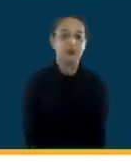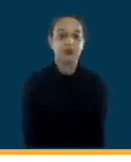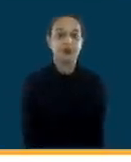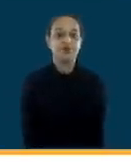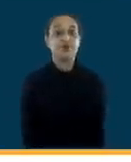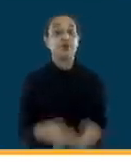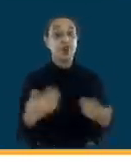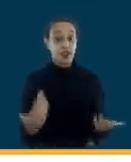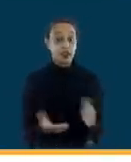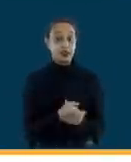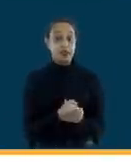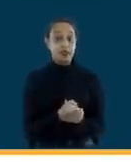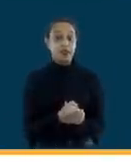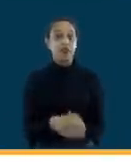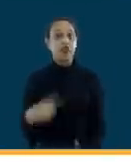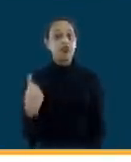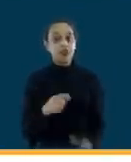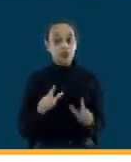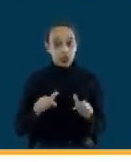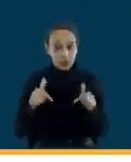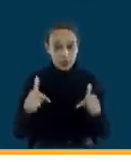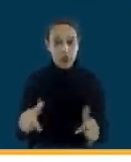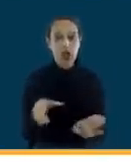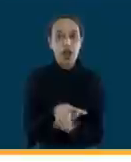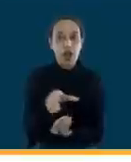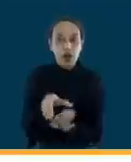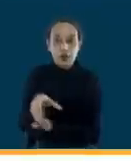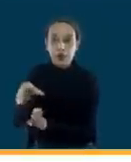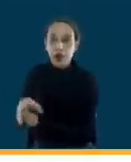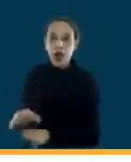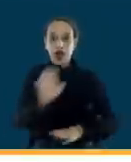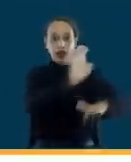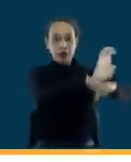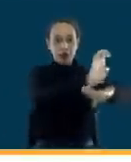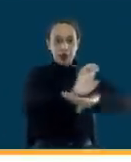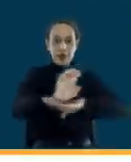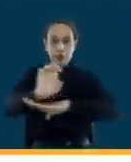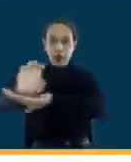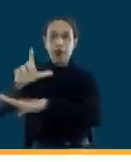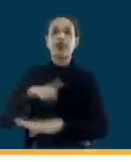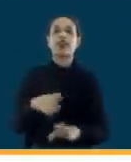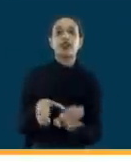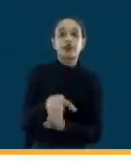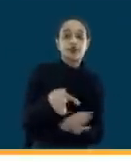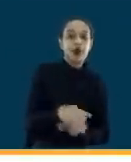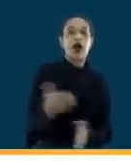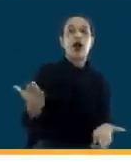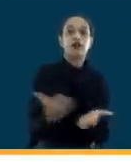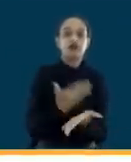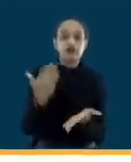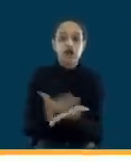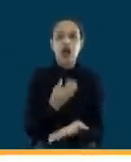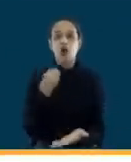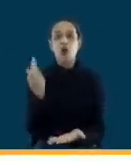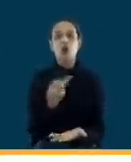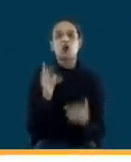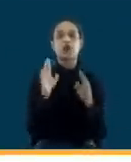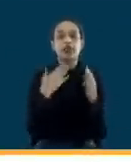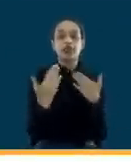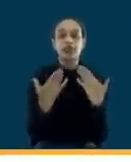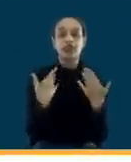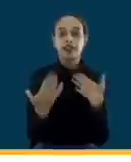Santini, a gente tem feito orientações, cada estado tem produzido cartilhas ou debates